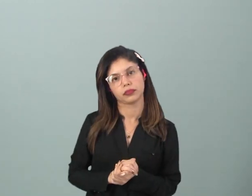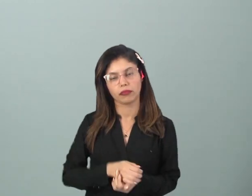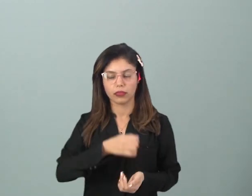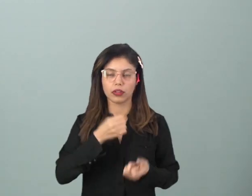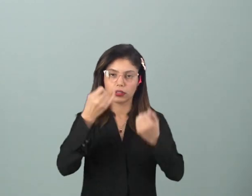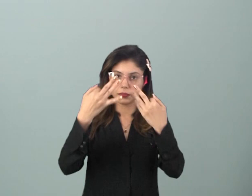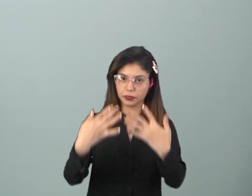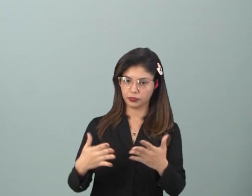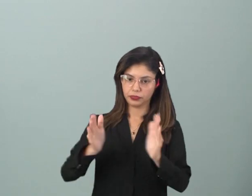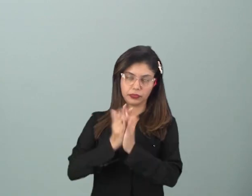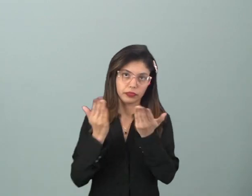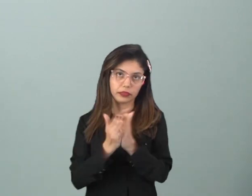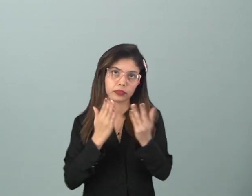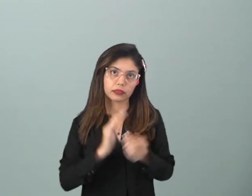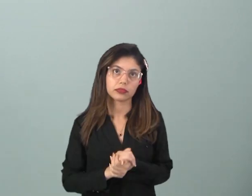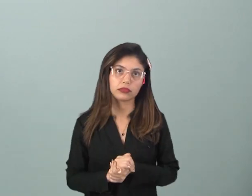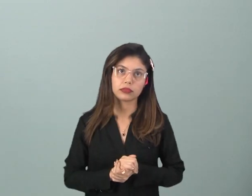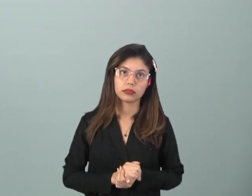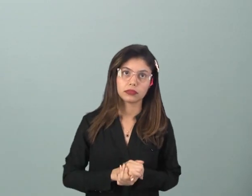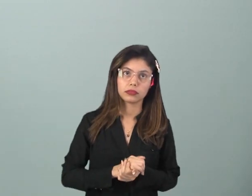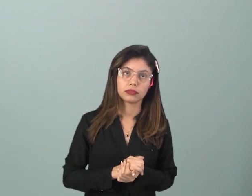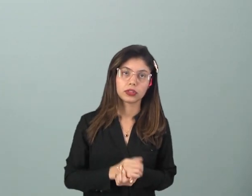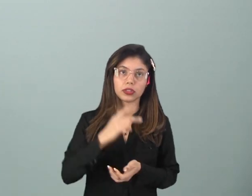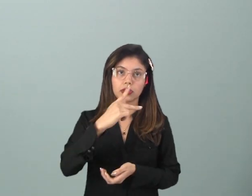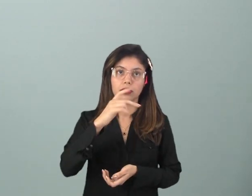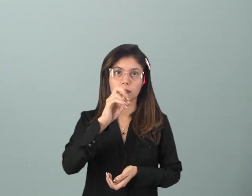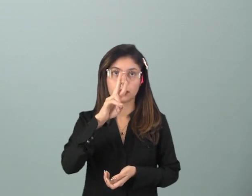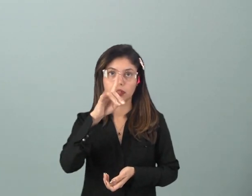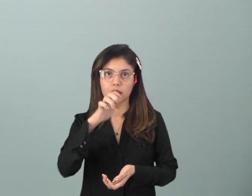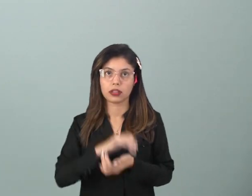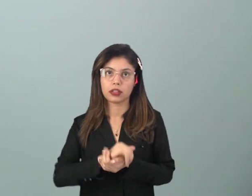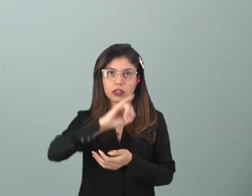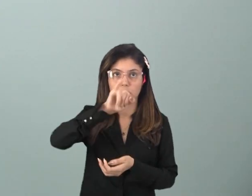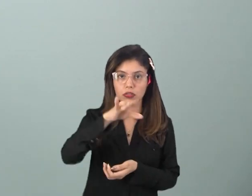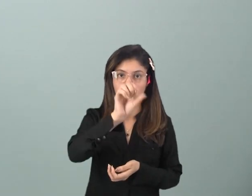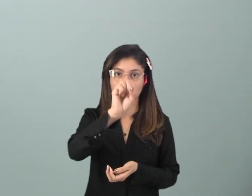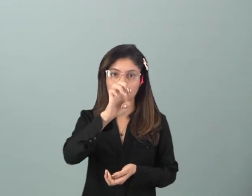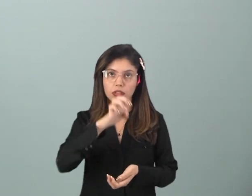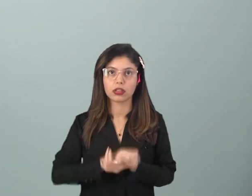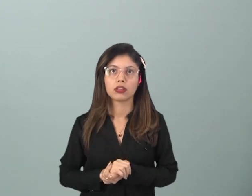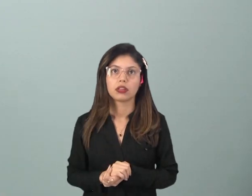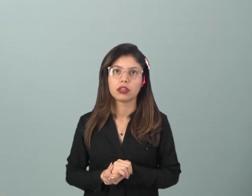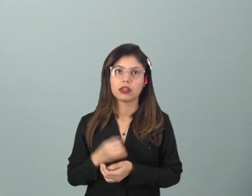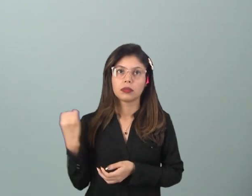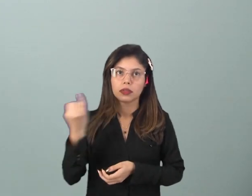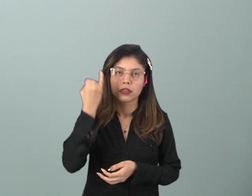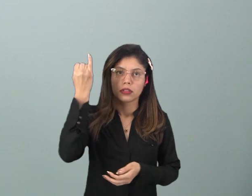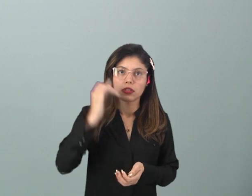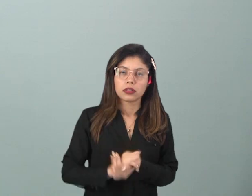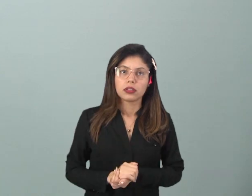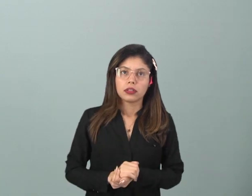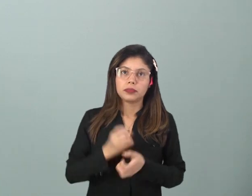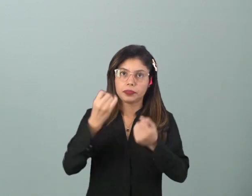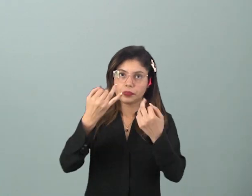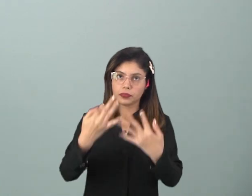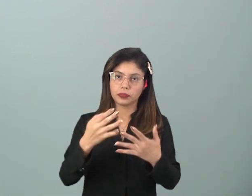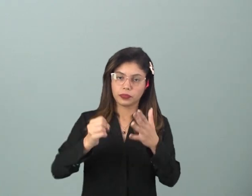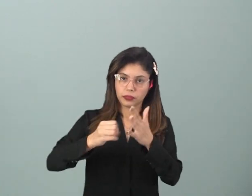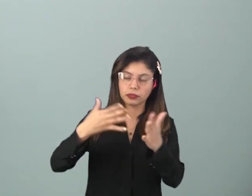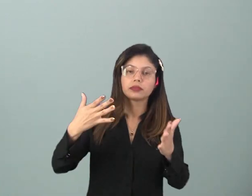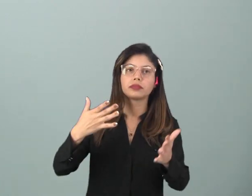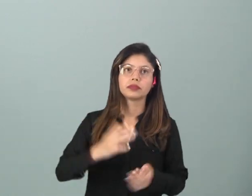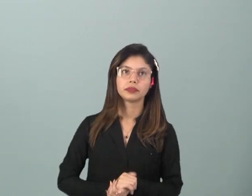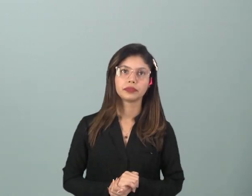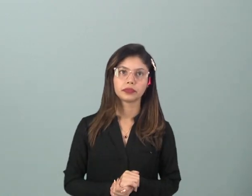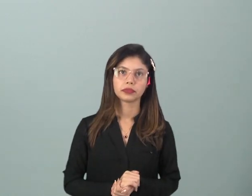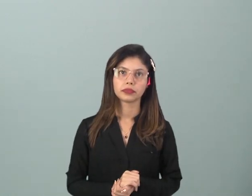pregação desse evangelho. E o padre José de Anchieta é um nome muito importante e ele musicou muitas